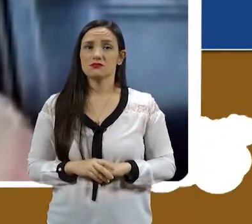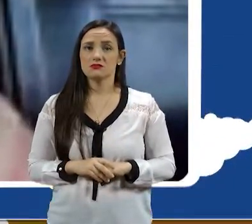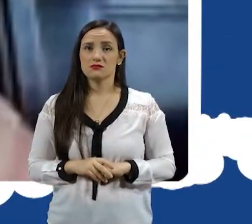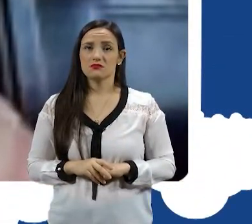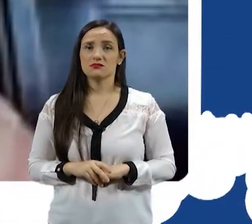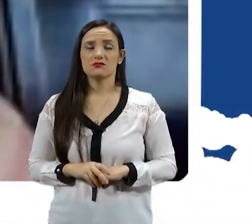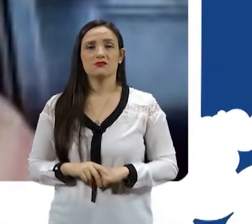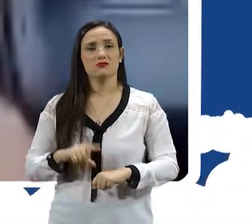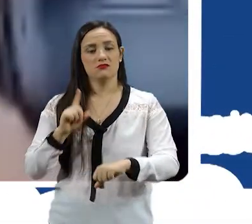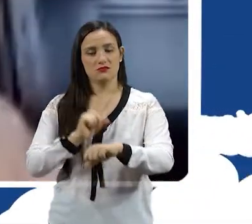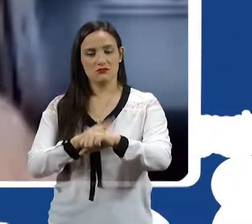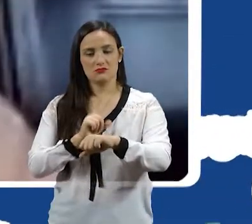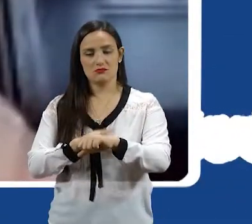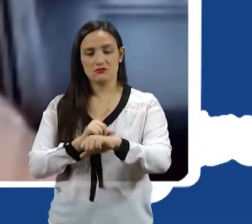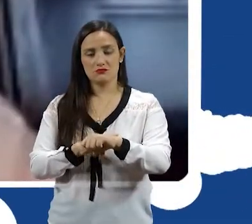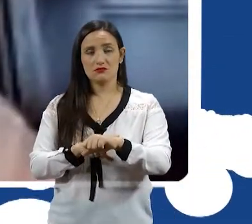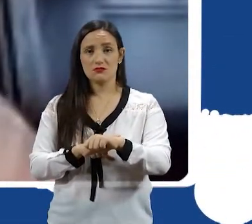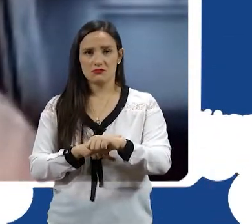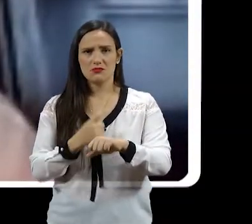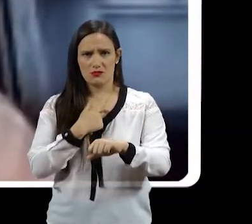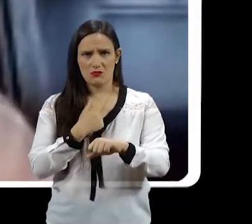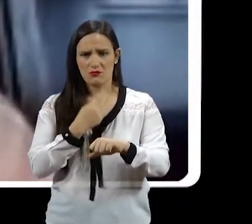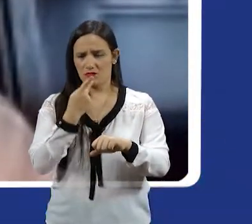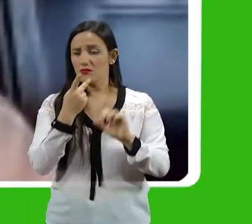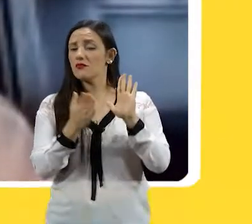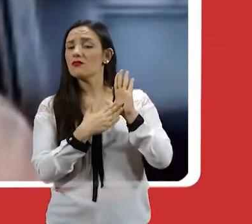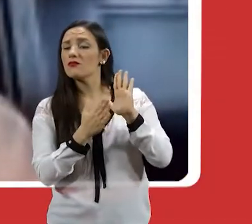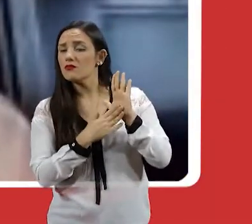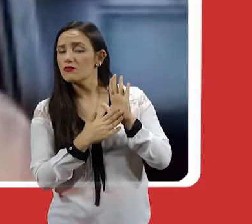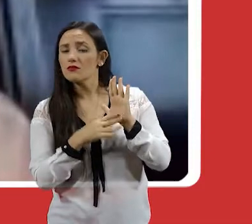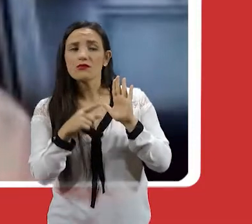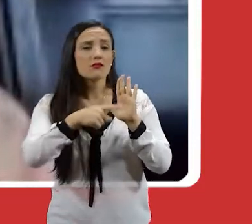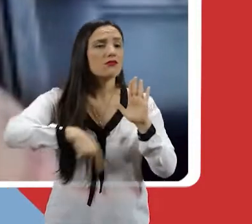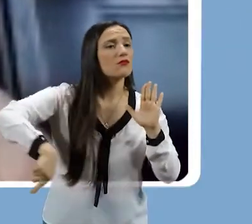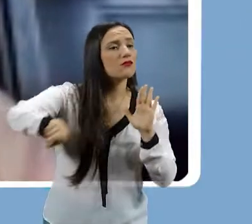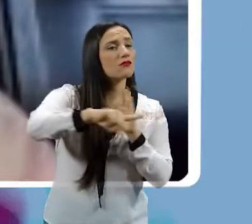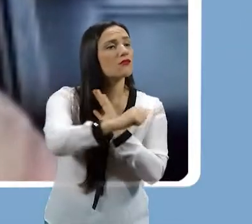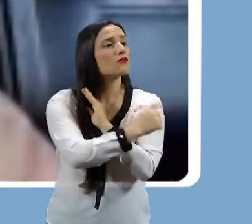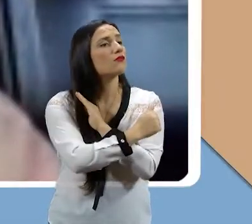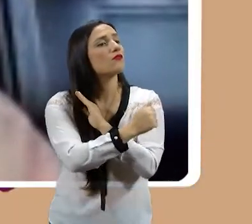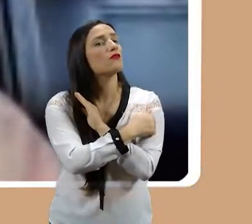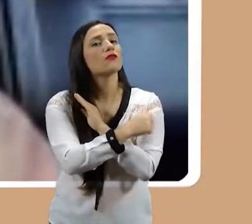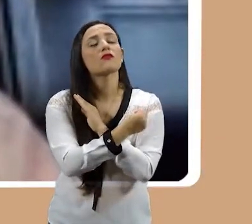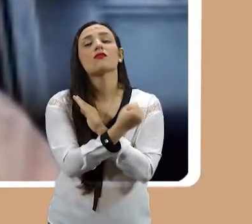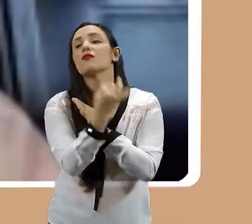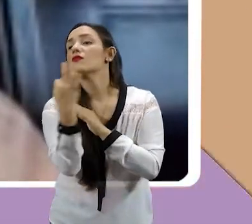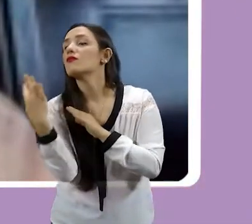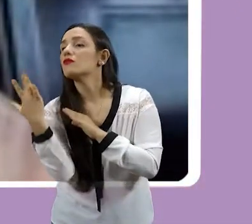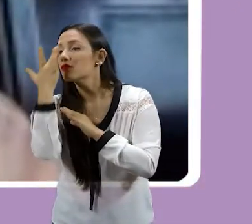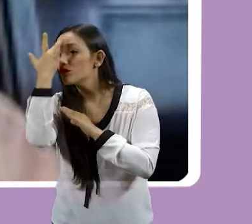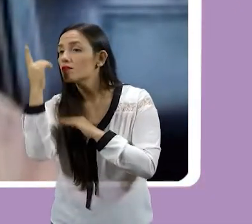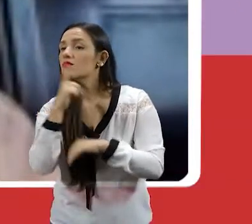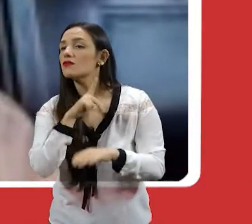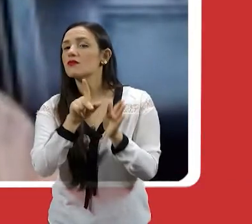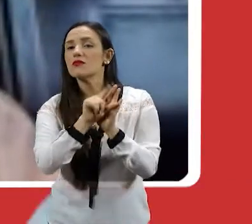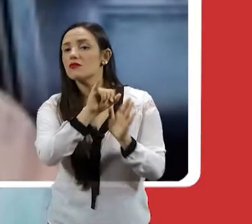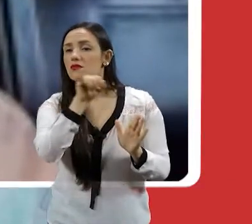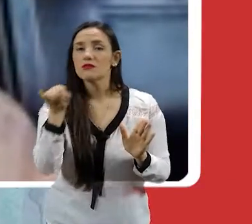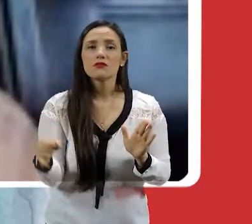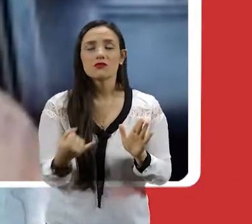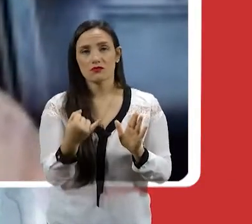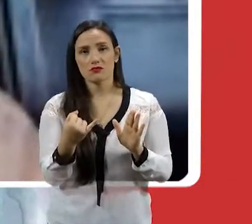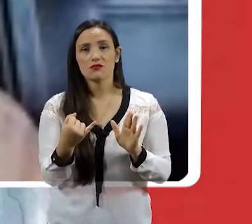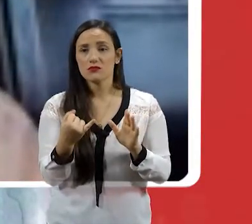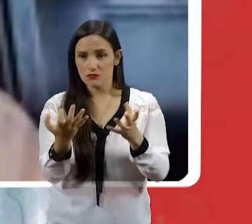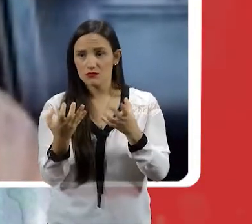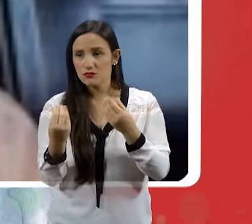momento em que a gente propôs, em sala de aula, para se fazer um projeto